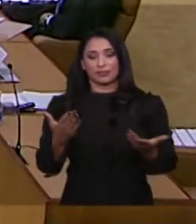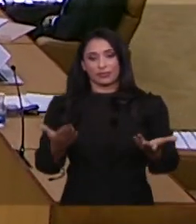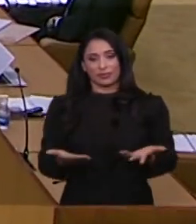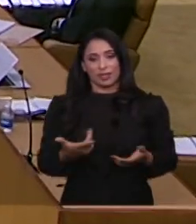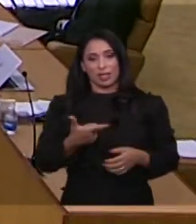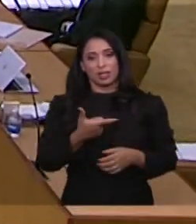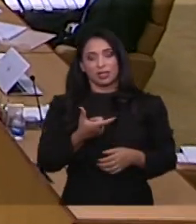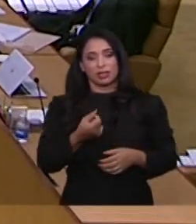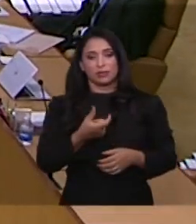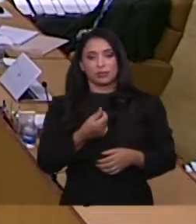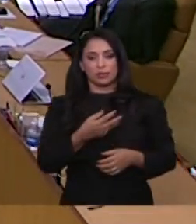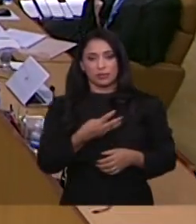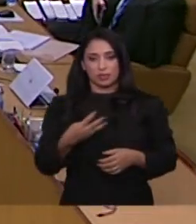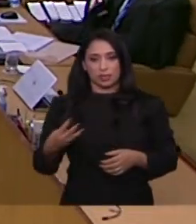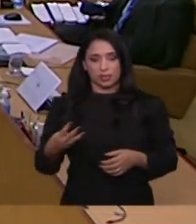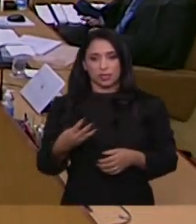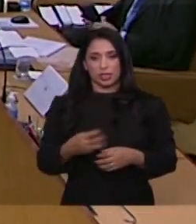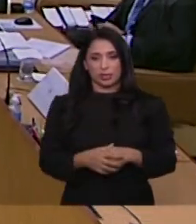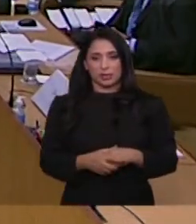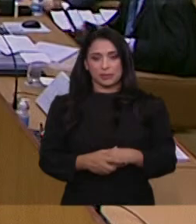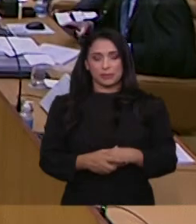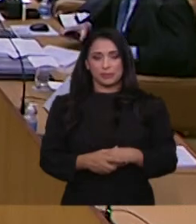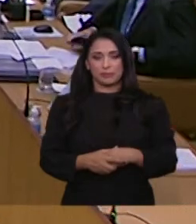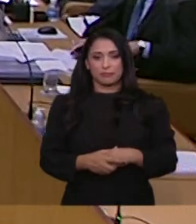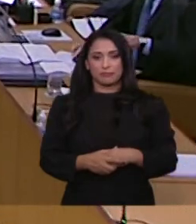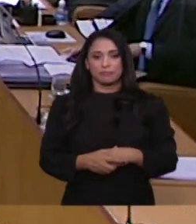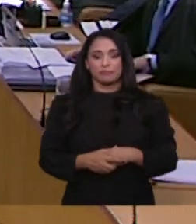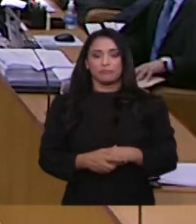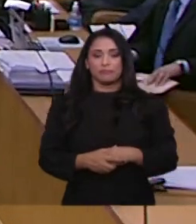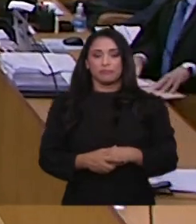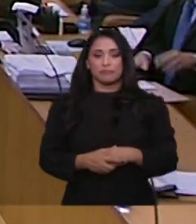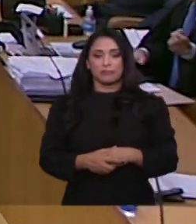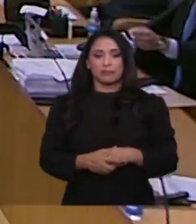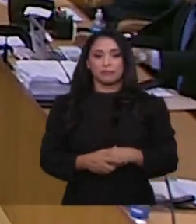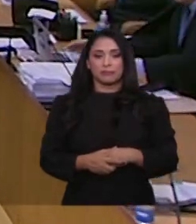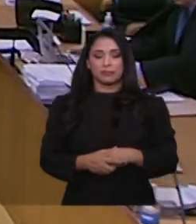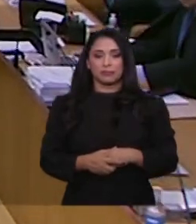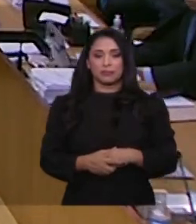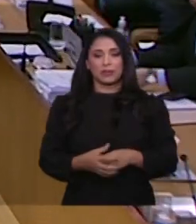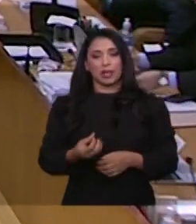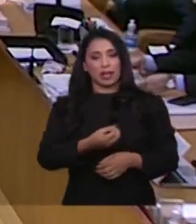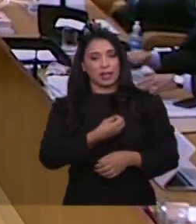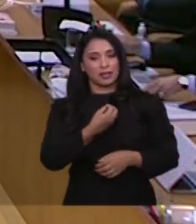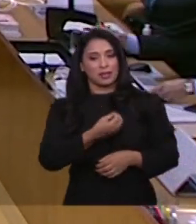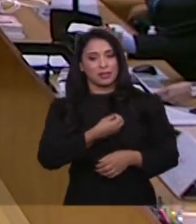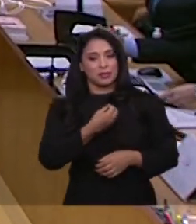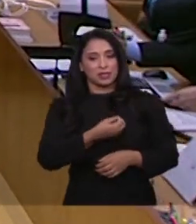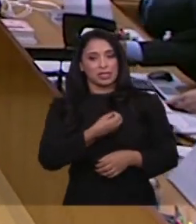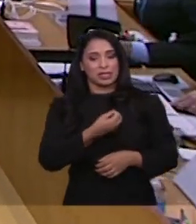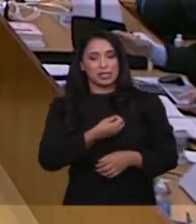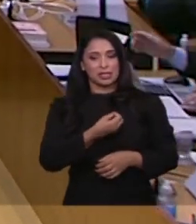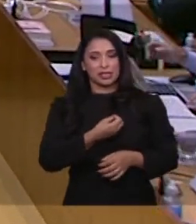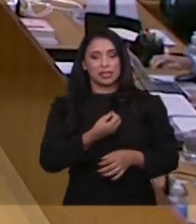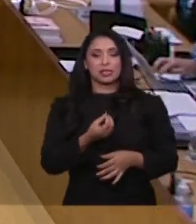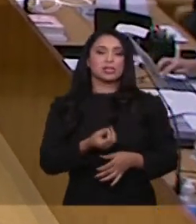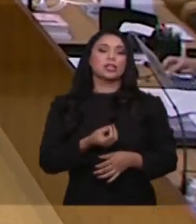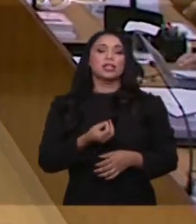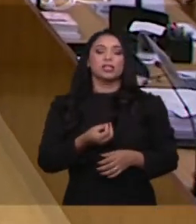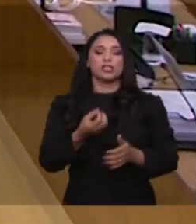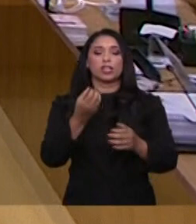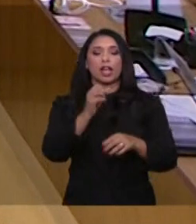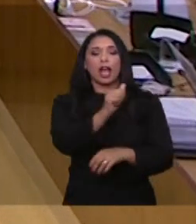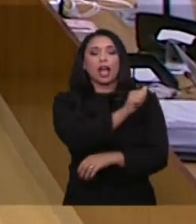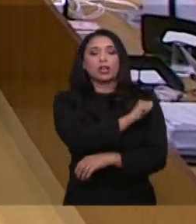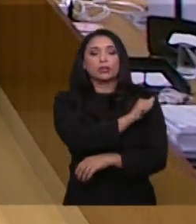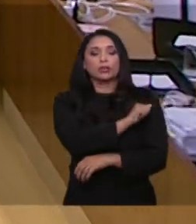de 2023. Registro com prazer a presença de estudantes de direito das seguintes instituições